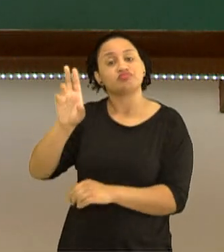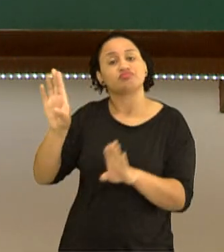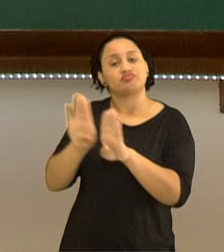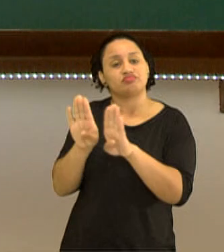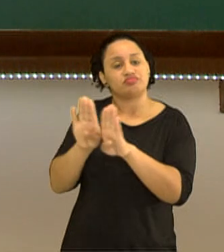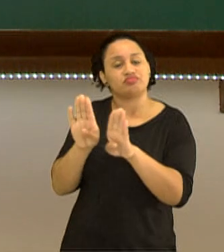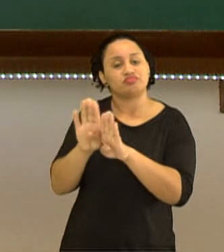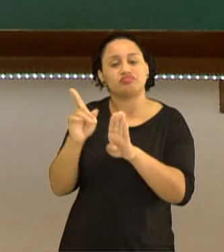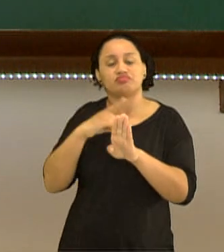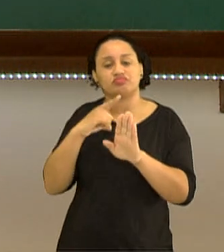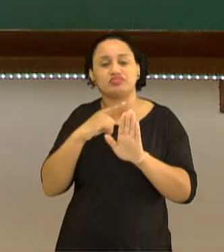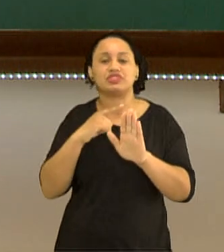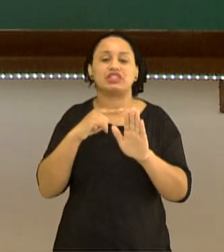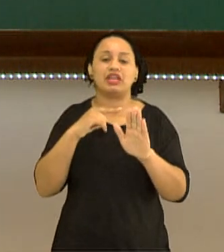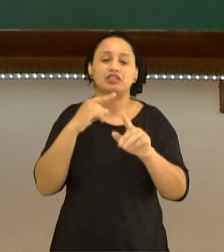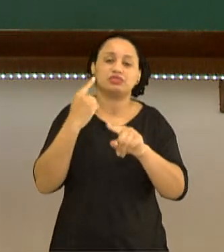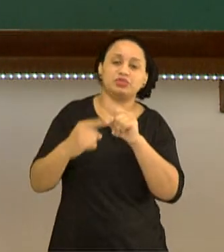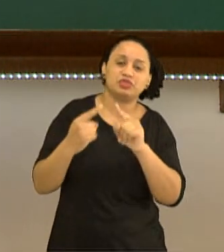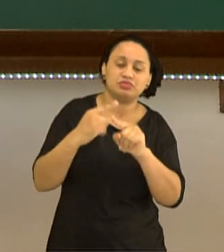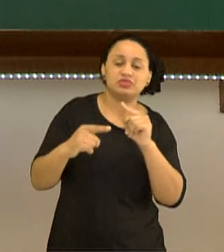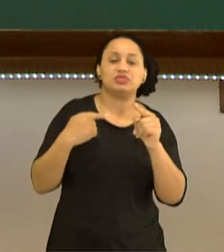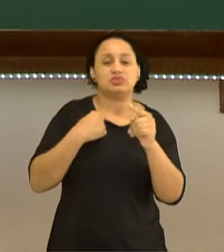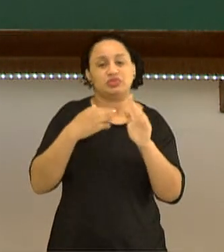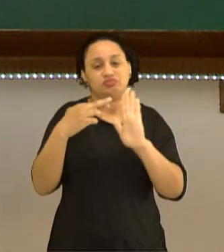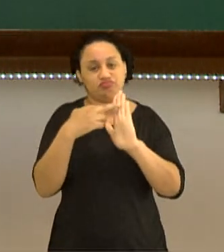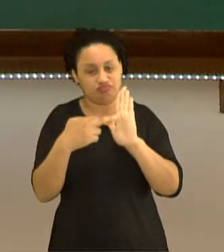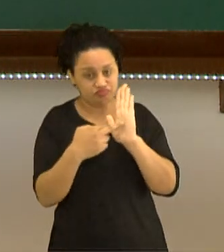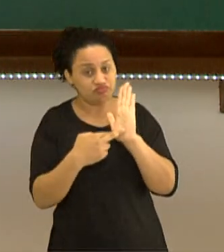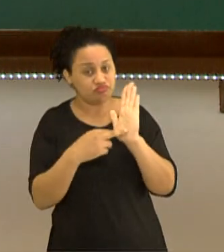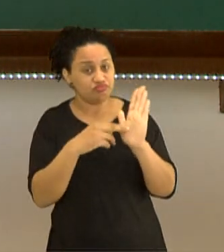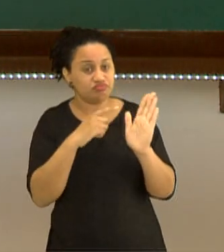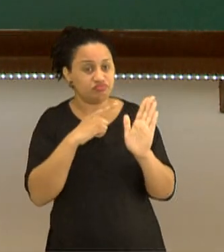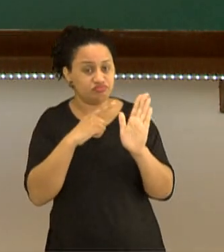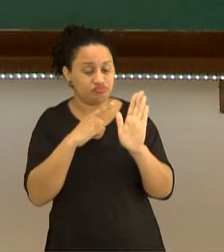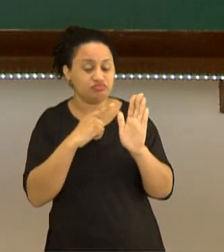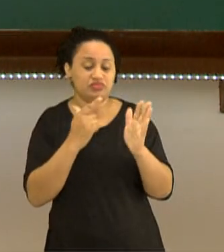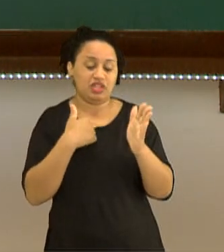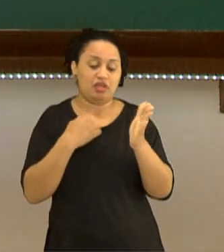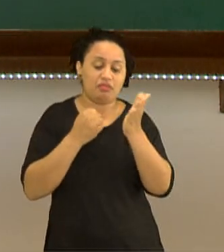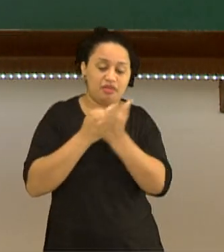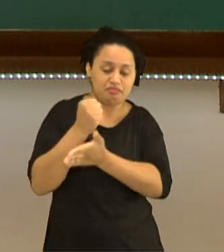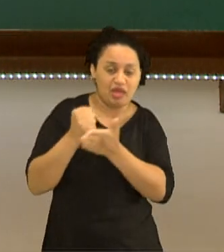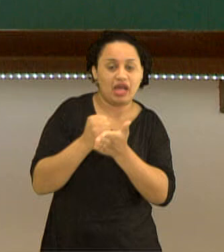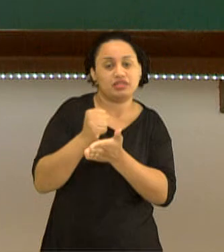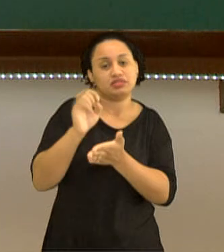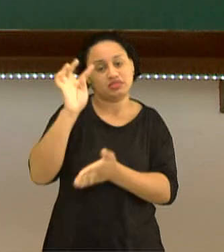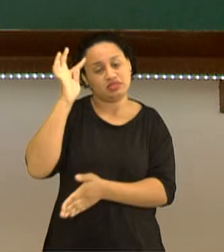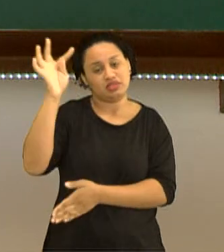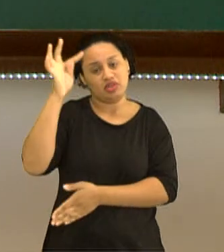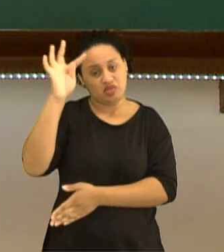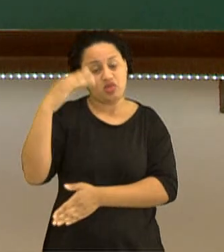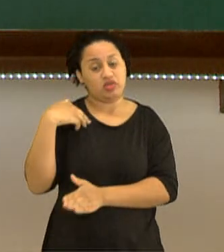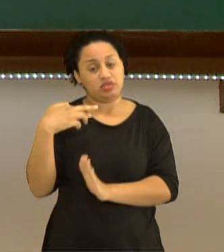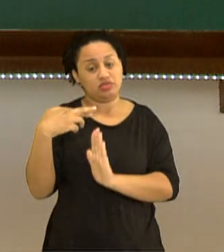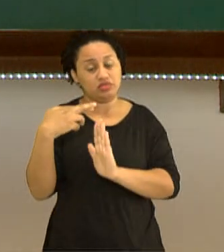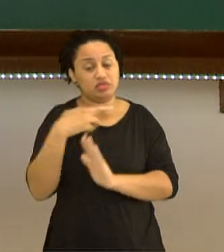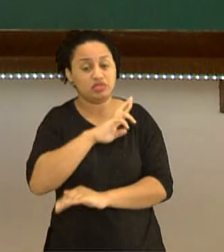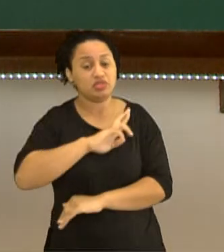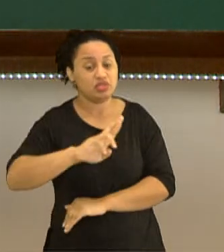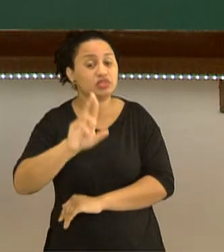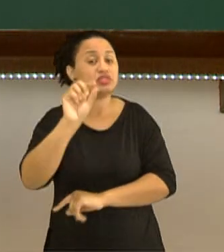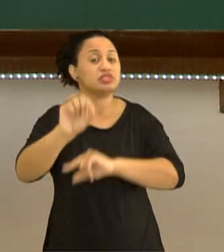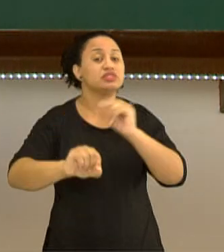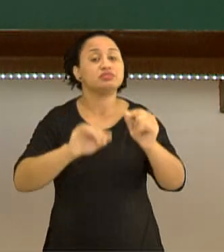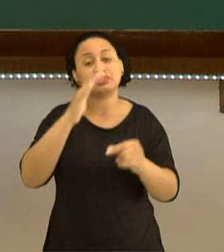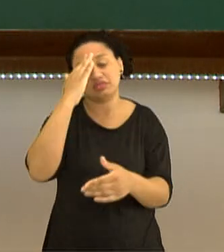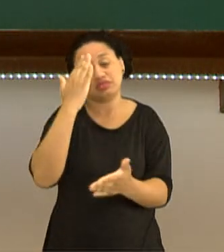suas restrições, como nós vimos ali no judaísmo e no islamismo, tem uma base teórica religiosa para quem acredita, para quem